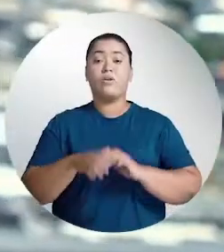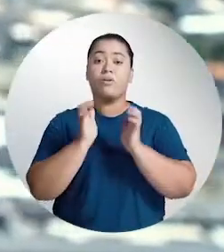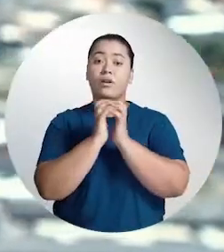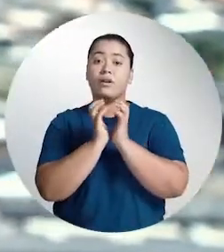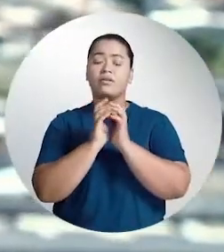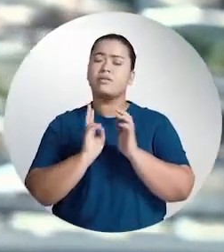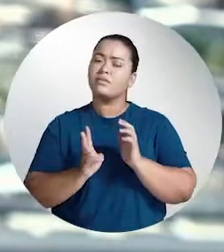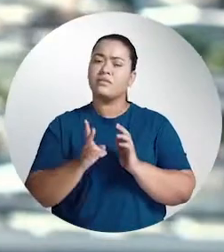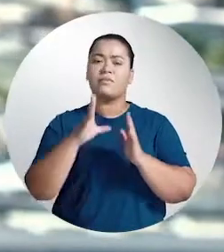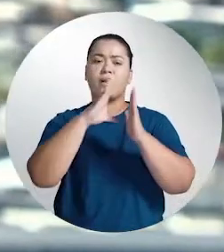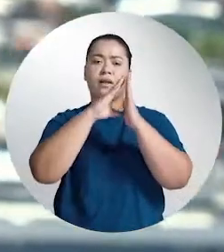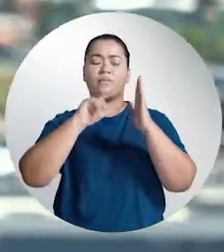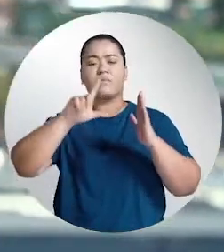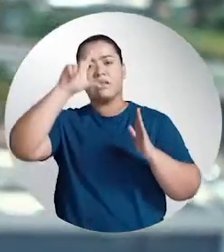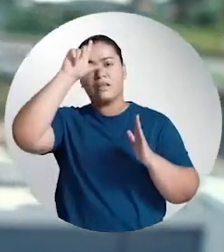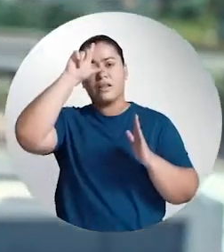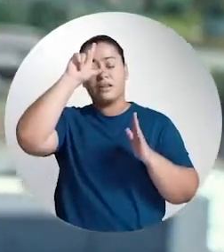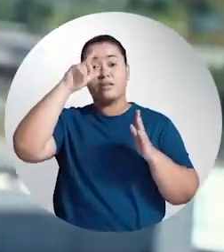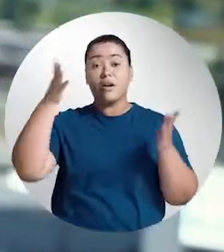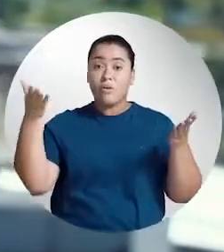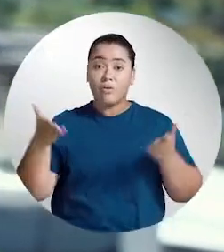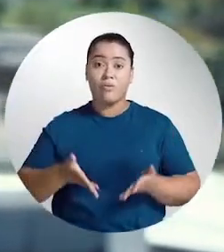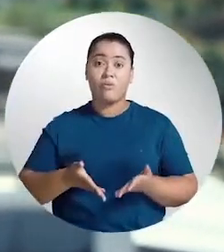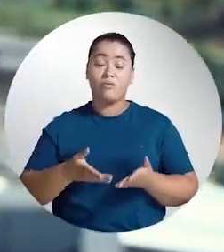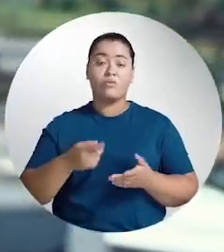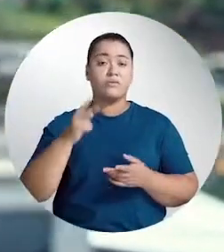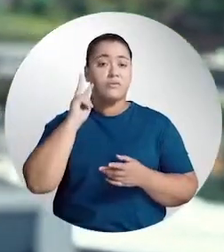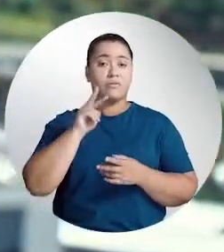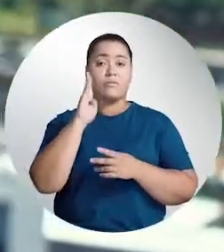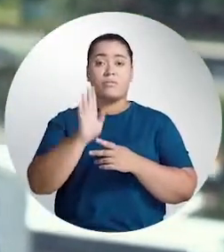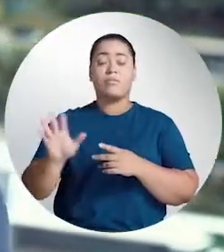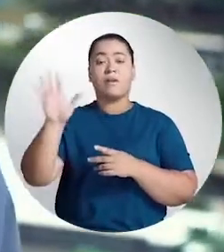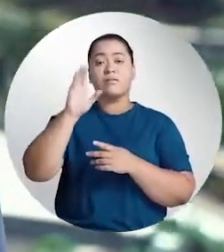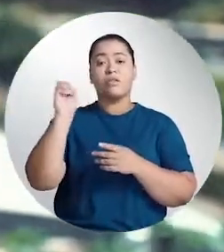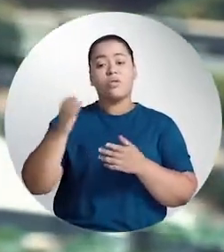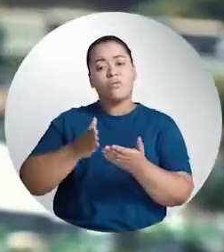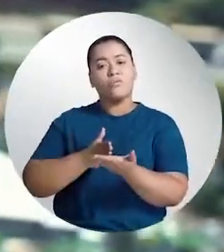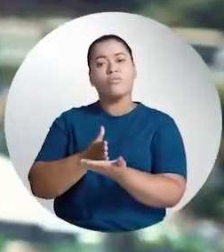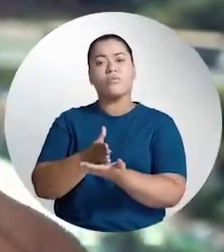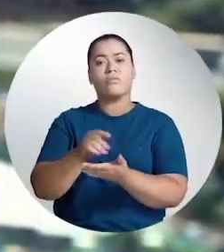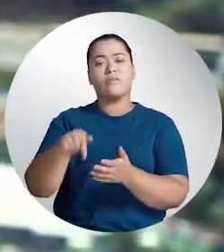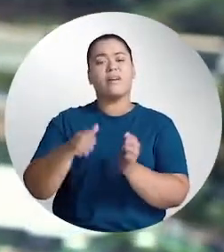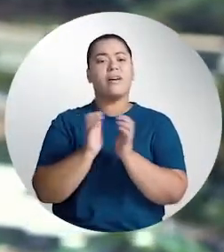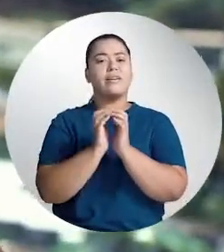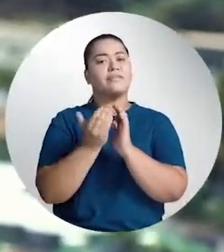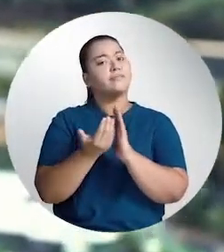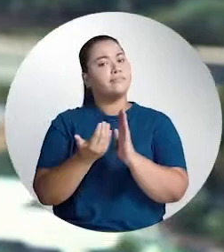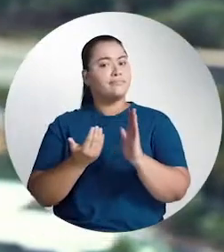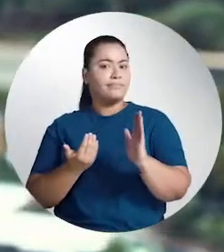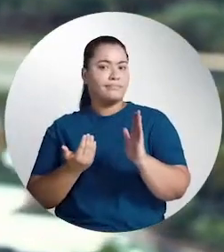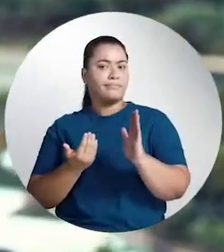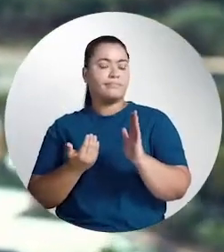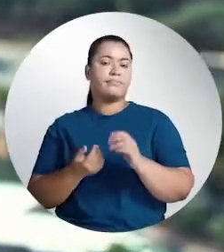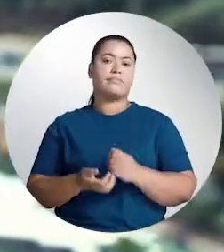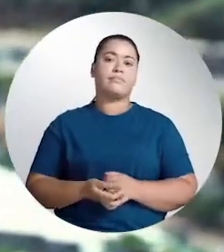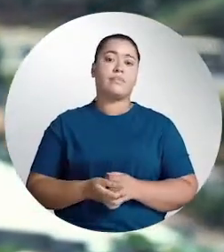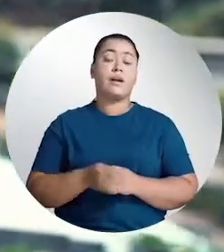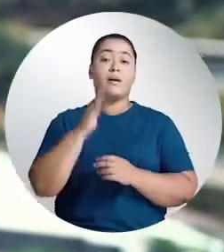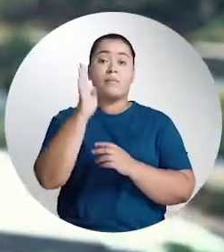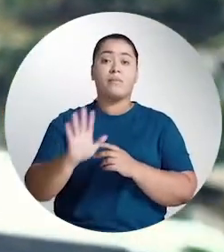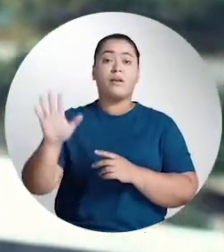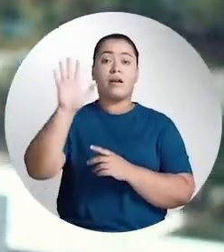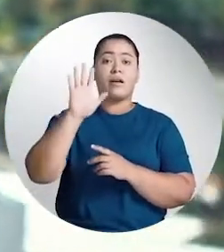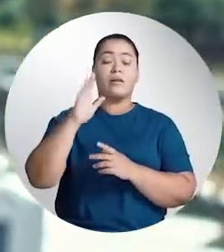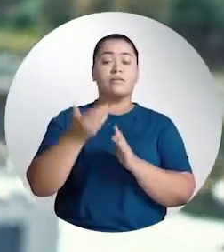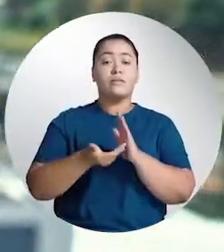O Recife sempre foi exemplo de liderança, mas hoje vemos um país que escolheu um novo rumo e um Recife que ficou para trás. Um Brasil